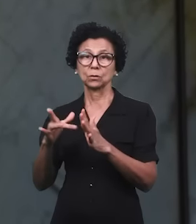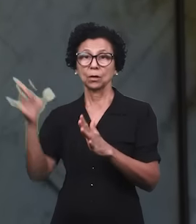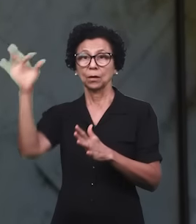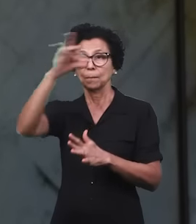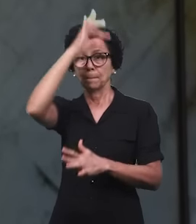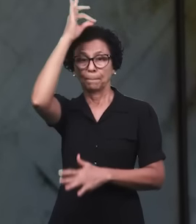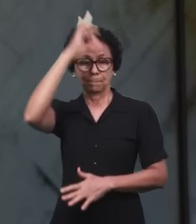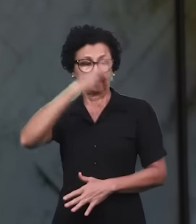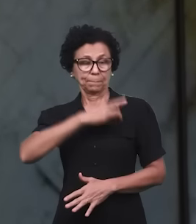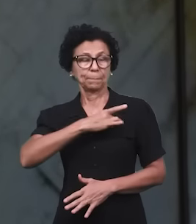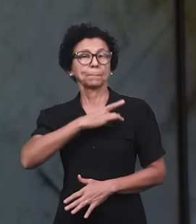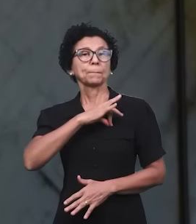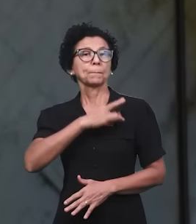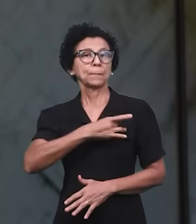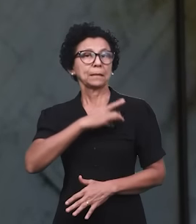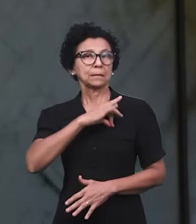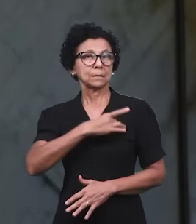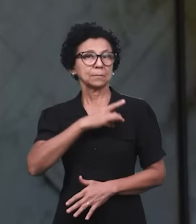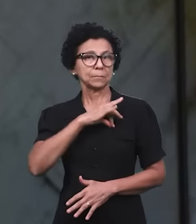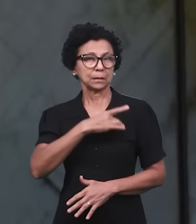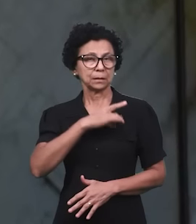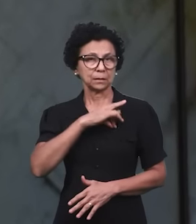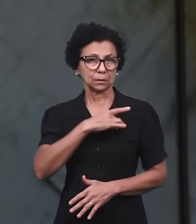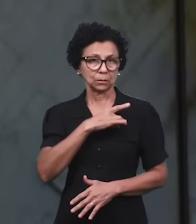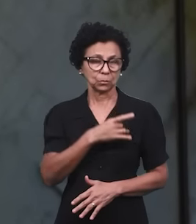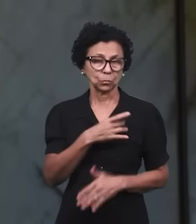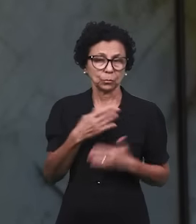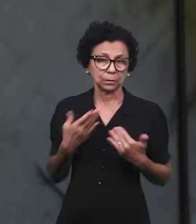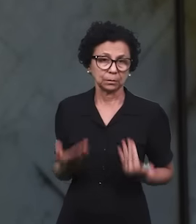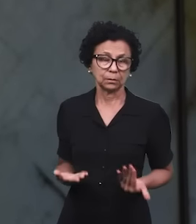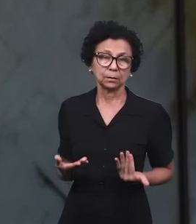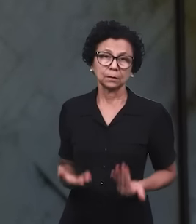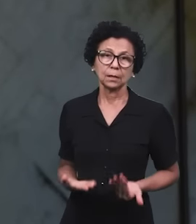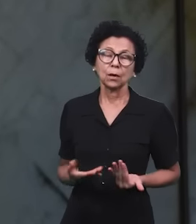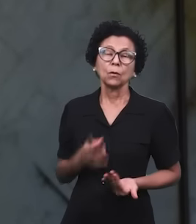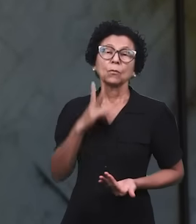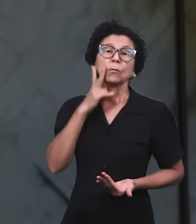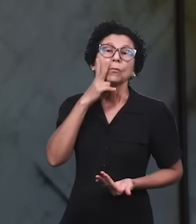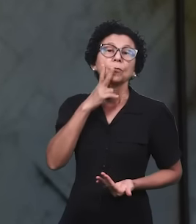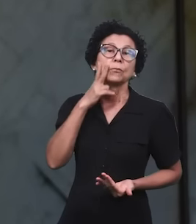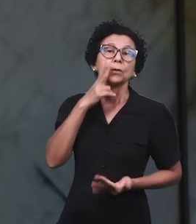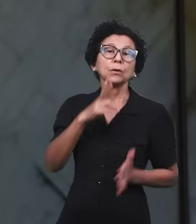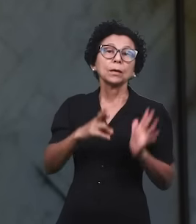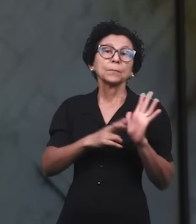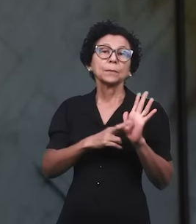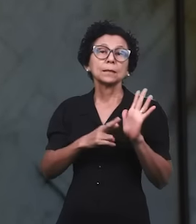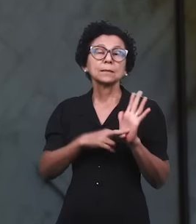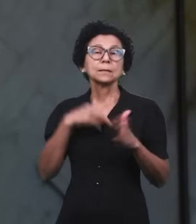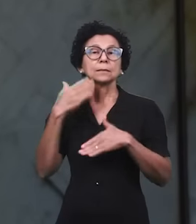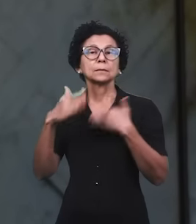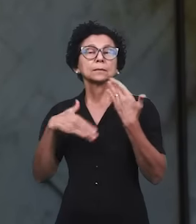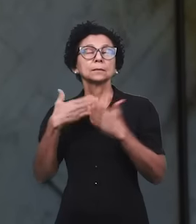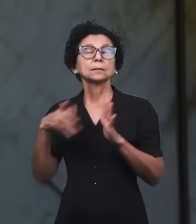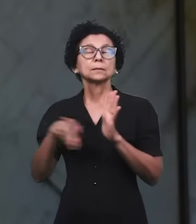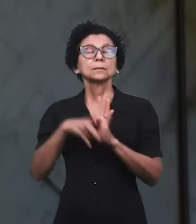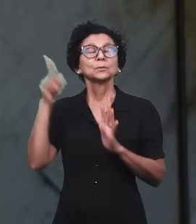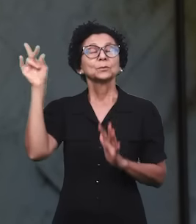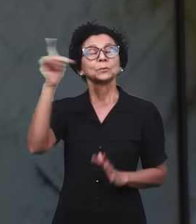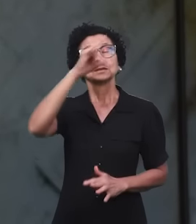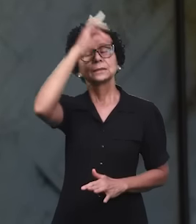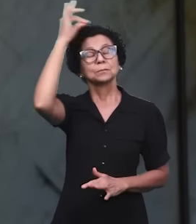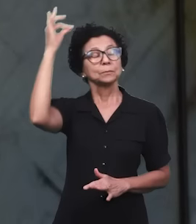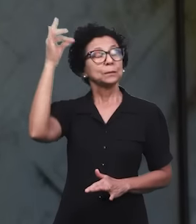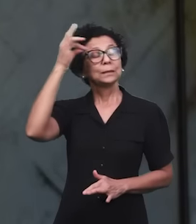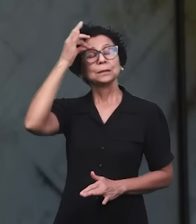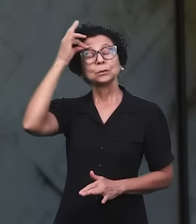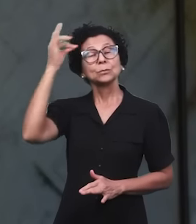temos ali, na figura, não é, do vinho, essa alegria do Espírito Santo que faz parte